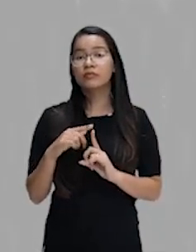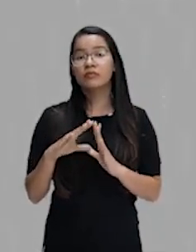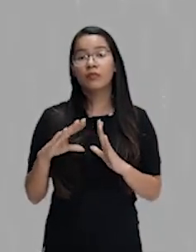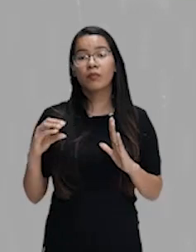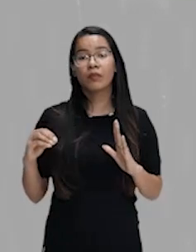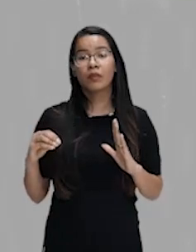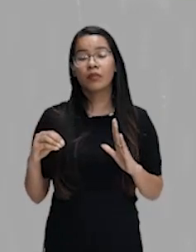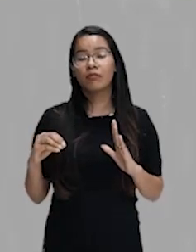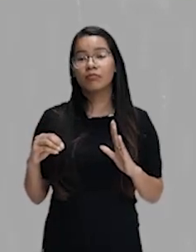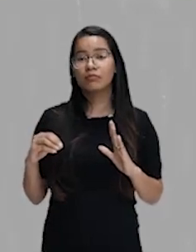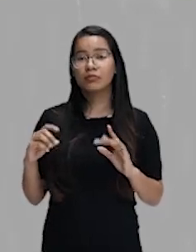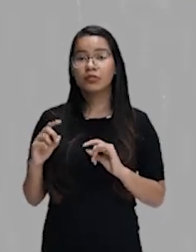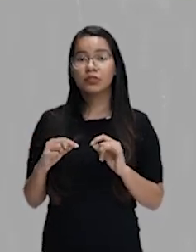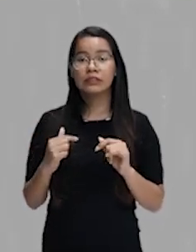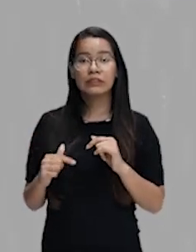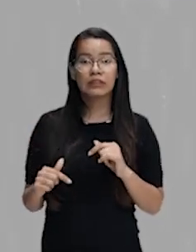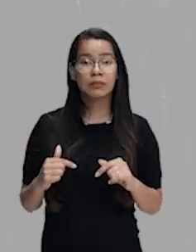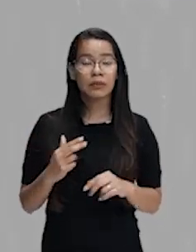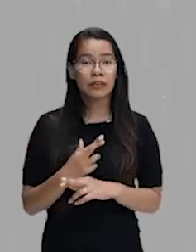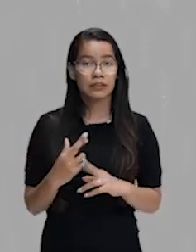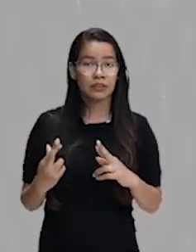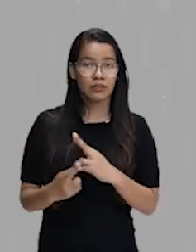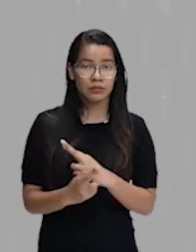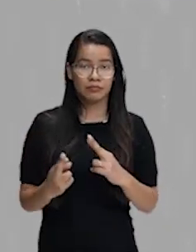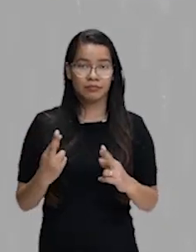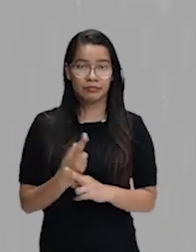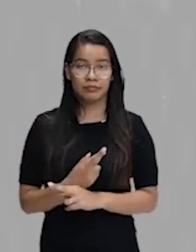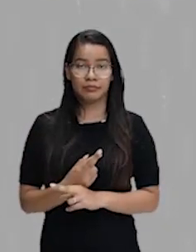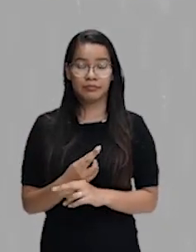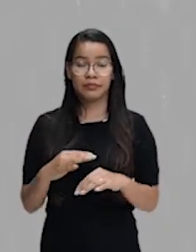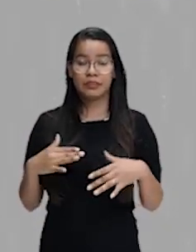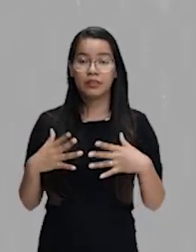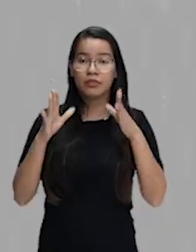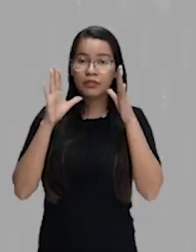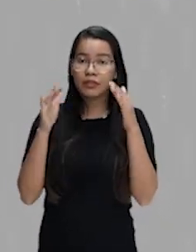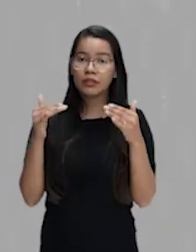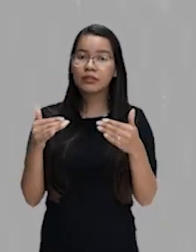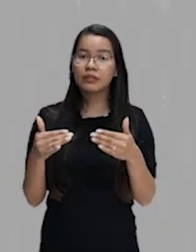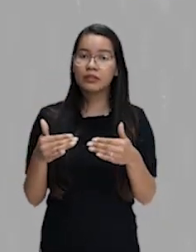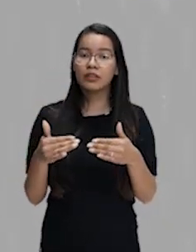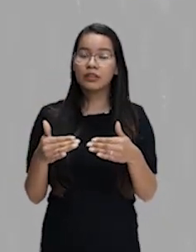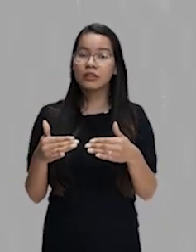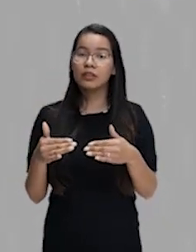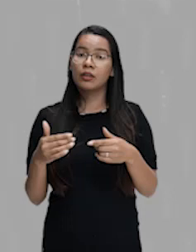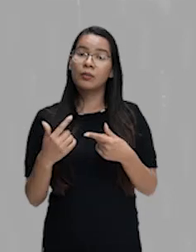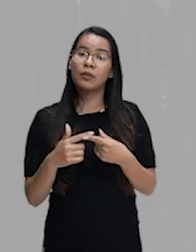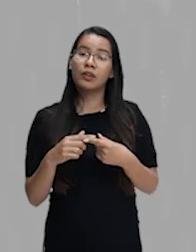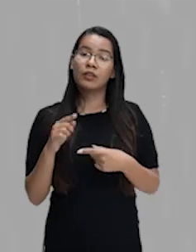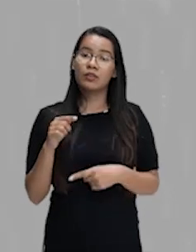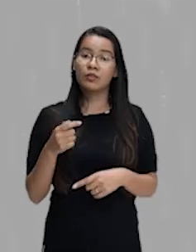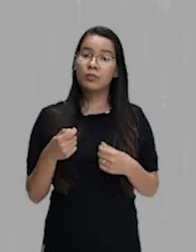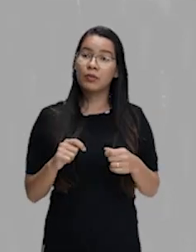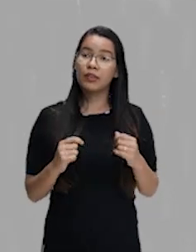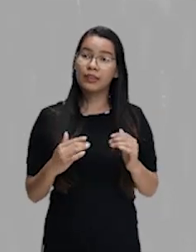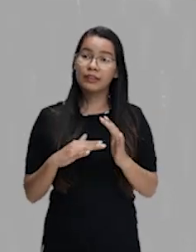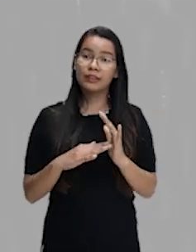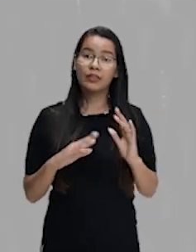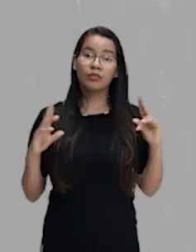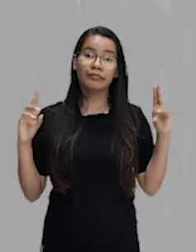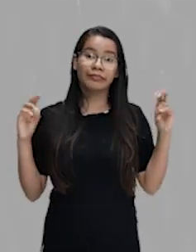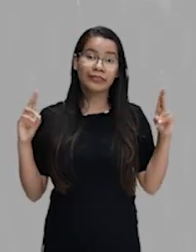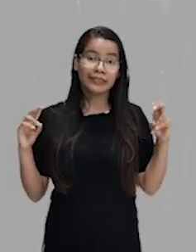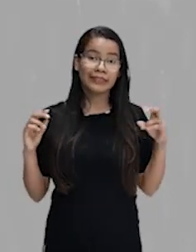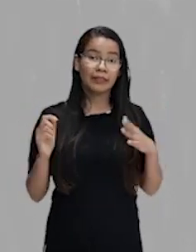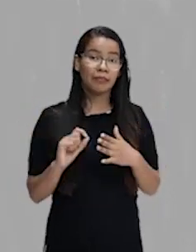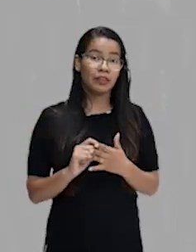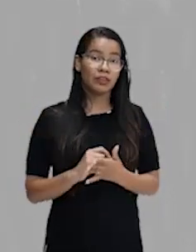de produtividade, de trabalho, de relações trabalhistas. Então fica ligado, fica muito atento, que isso pode inclusive ser até o tema da redação